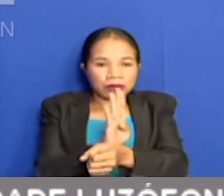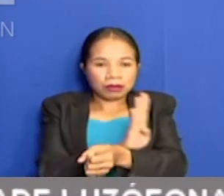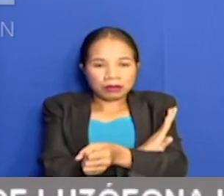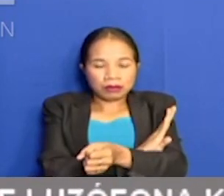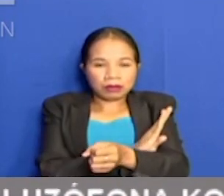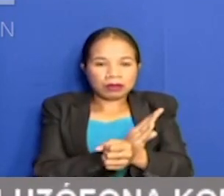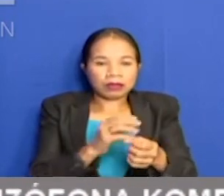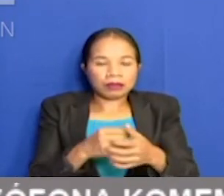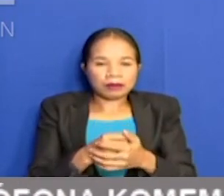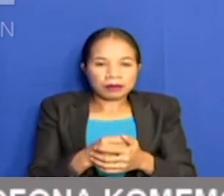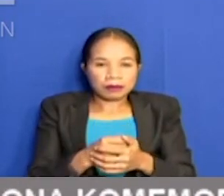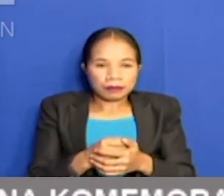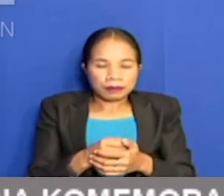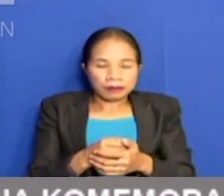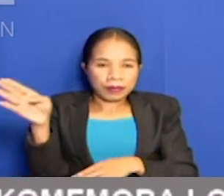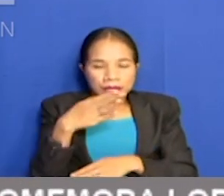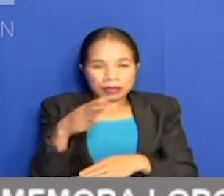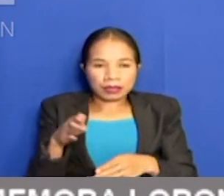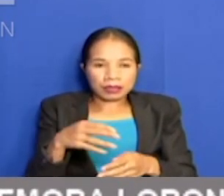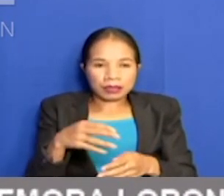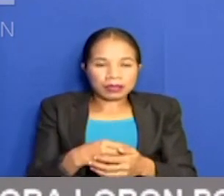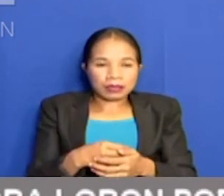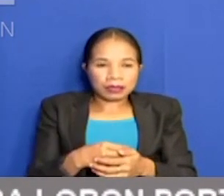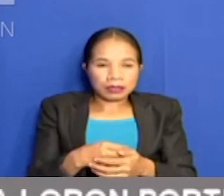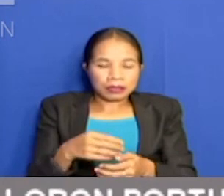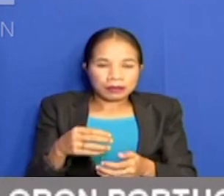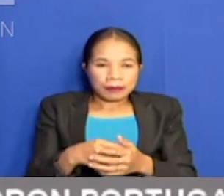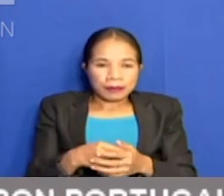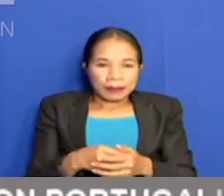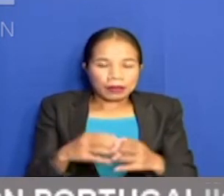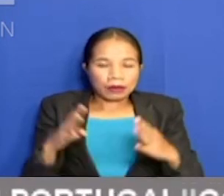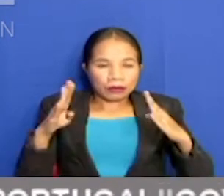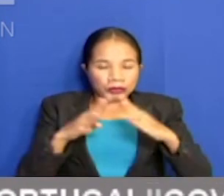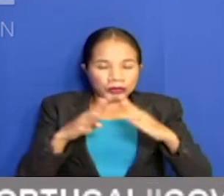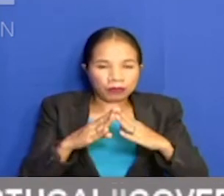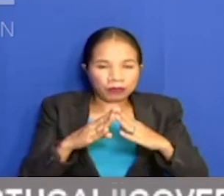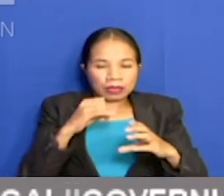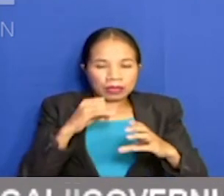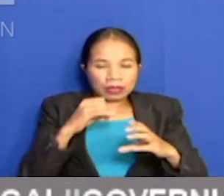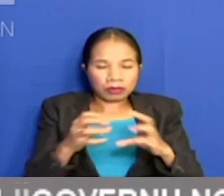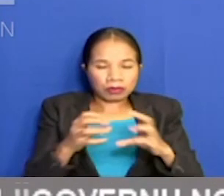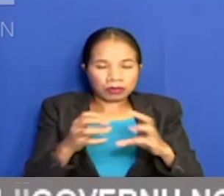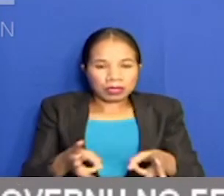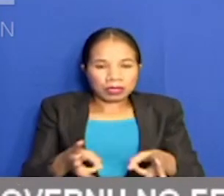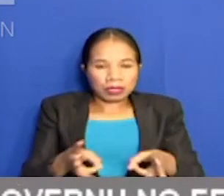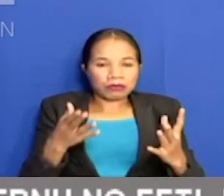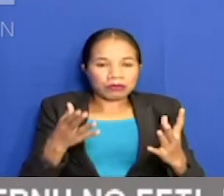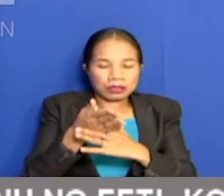cormean, kinur, matak, uma cafeteria ki ikhat, inclui dalam kodi acesso ba lagoa o